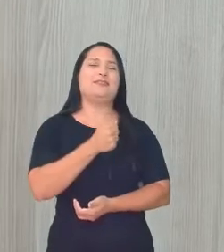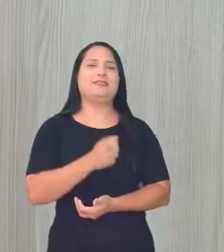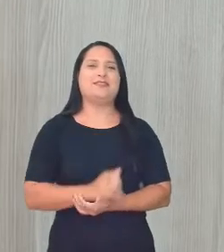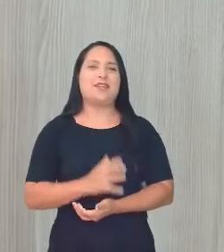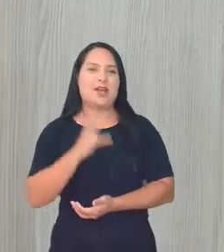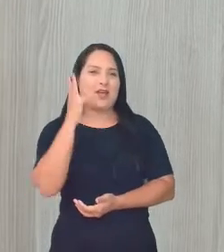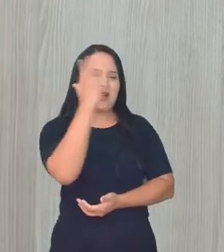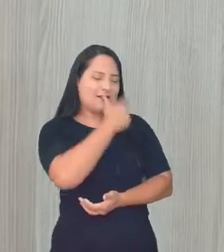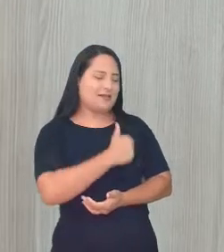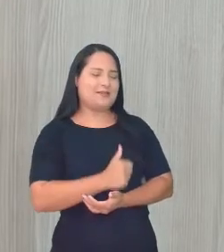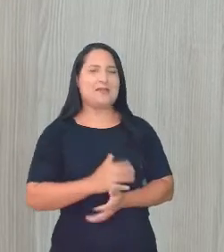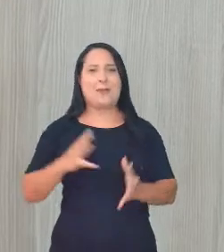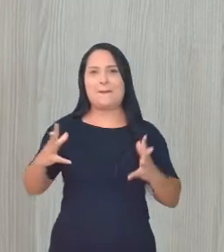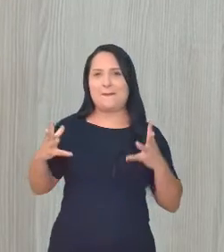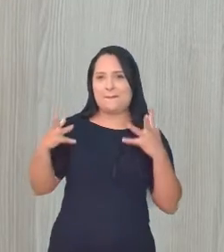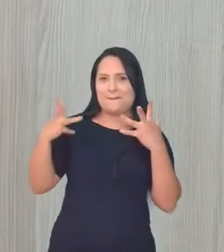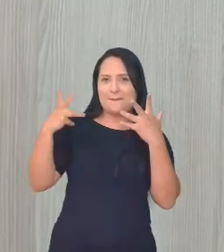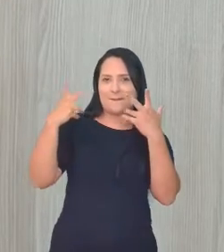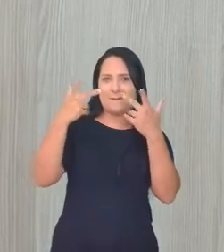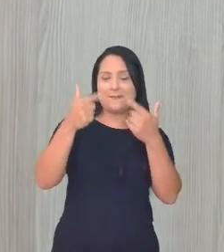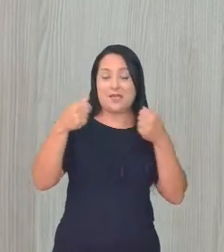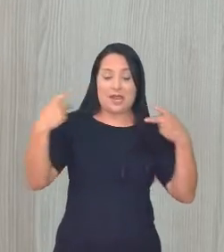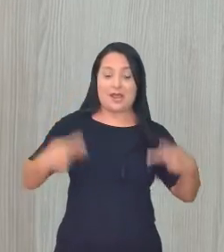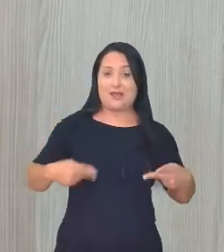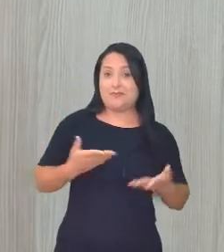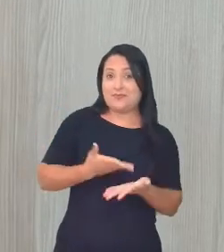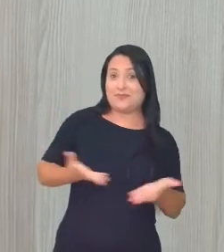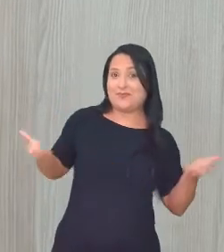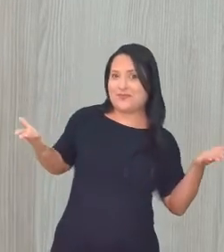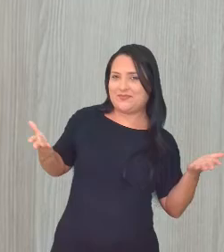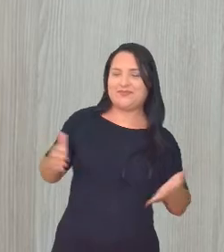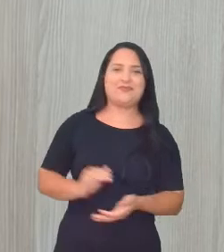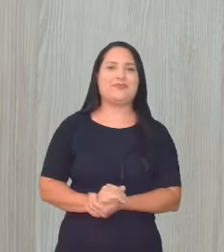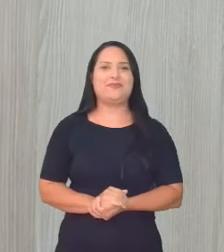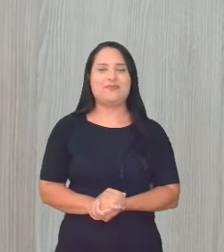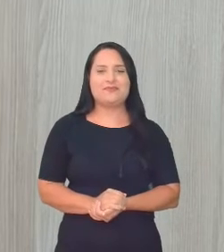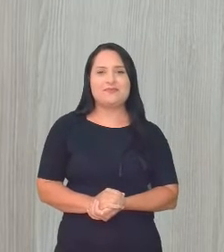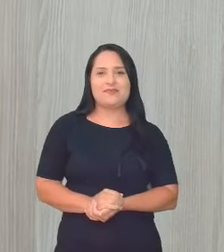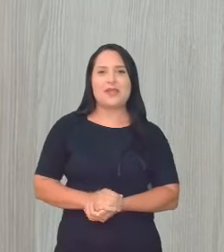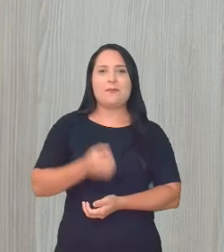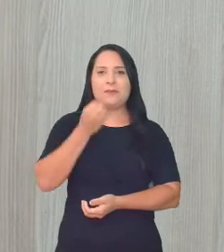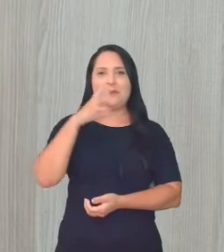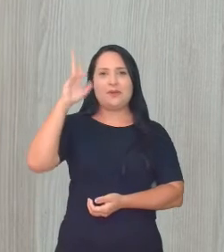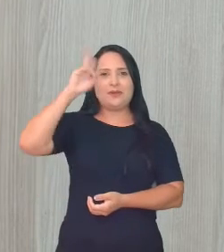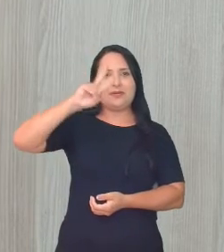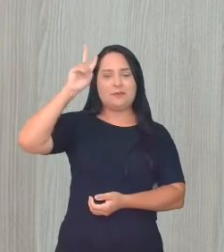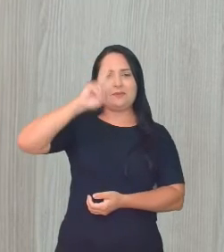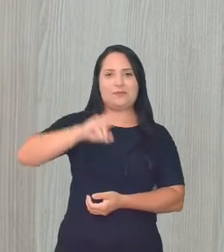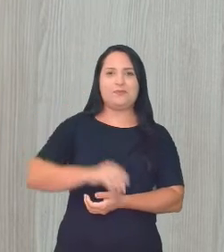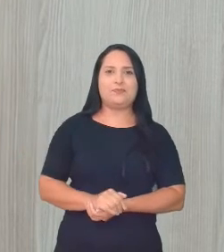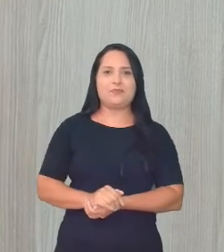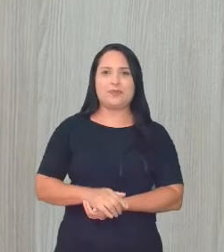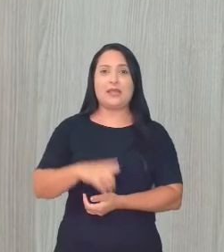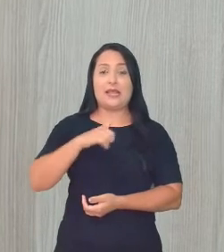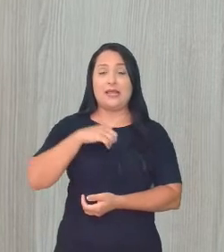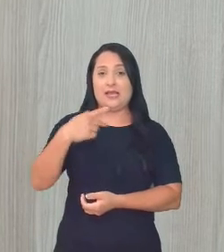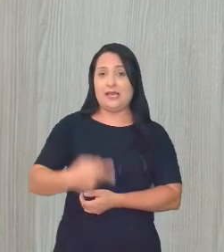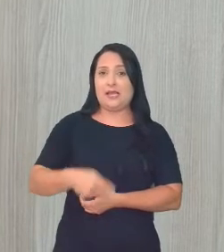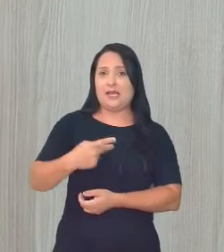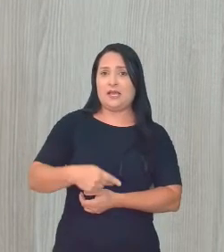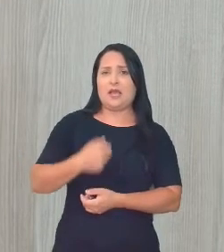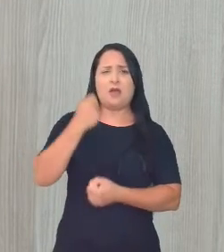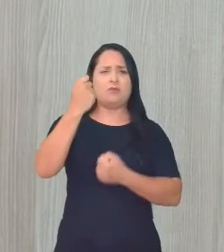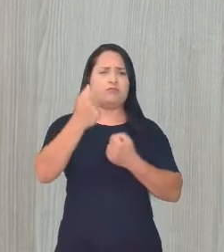lindo, maravilhoso aqui para vocês. E claro, sempre bom lembrar vocês, né? Temos aqui